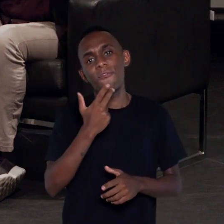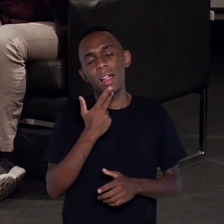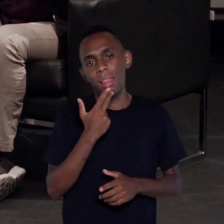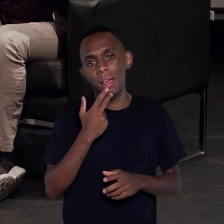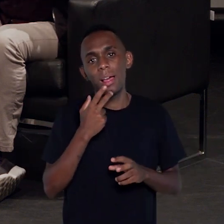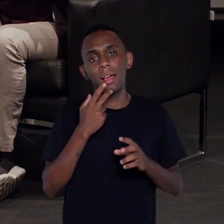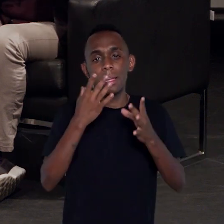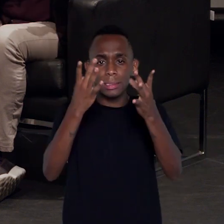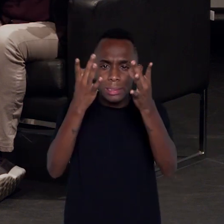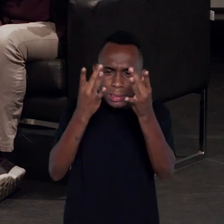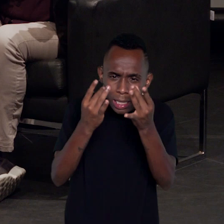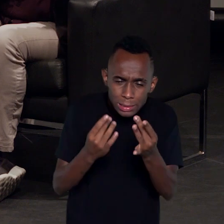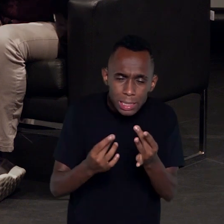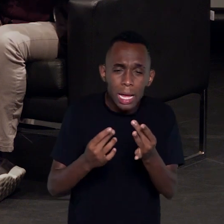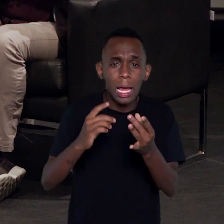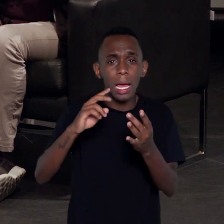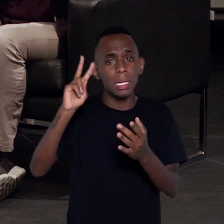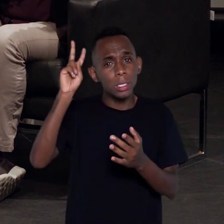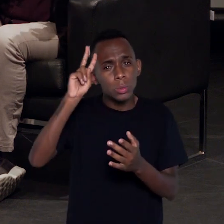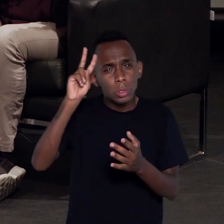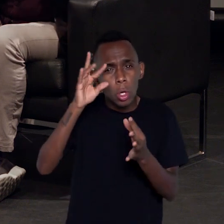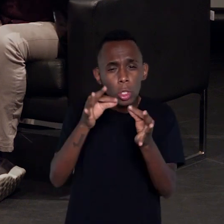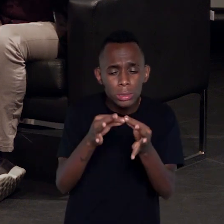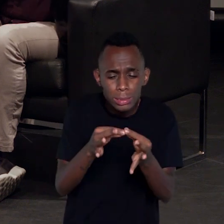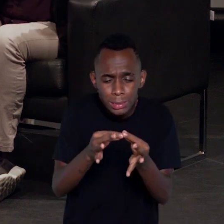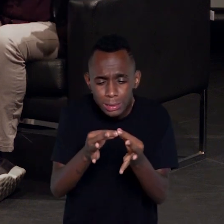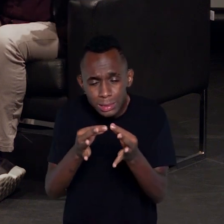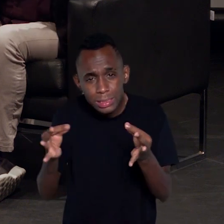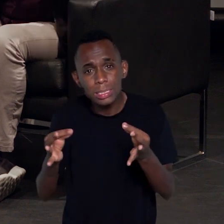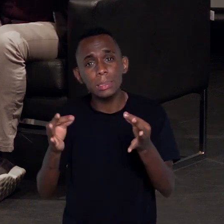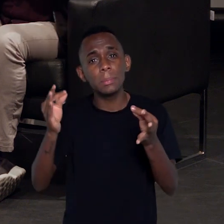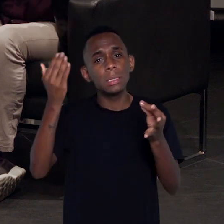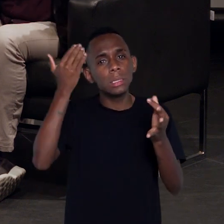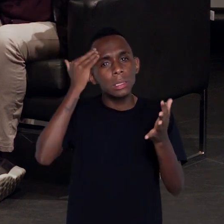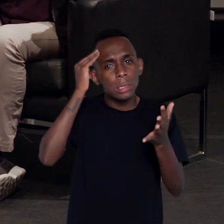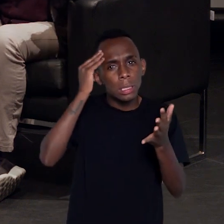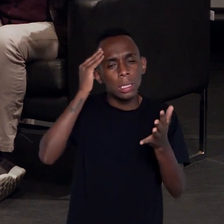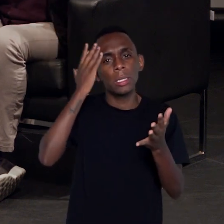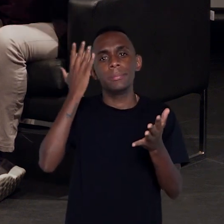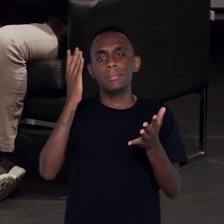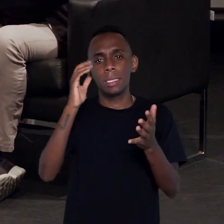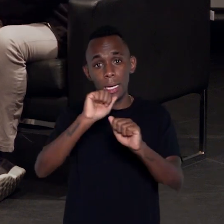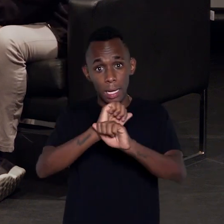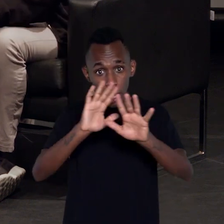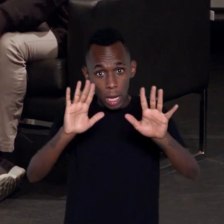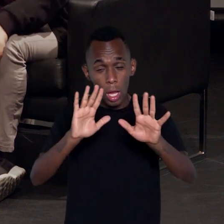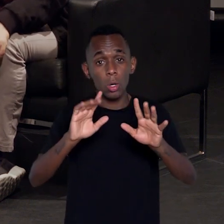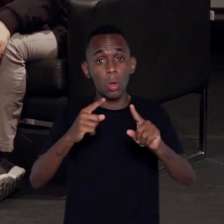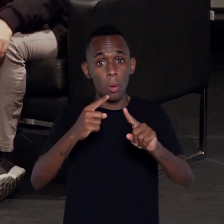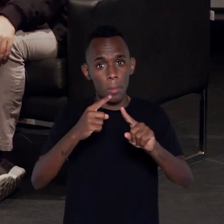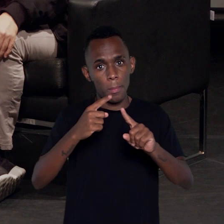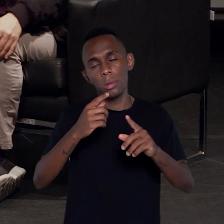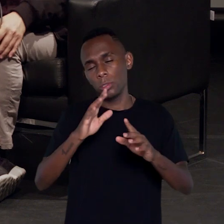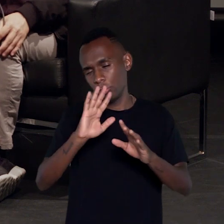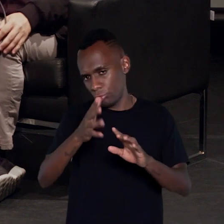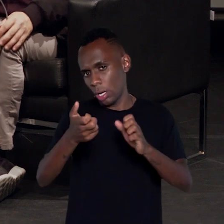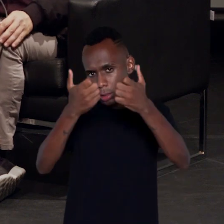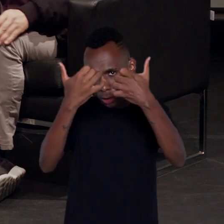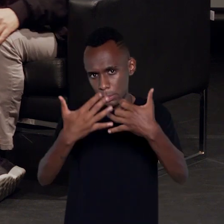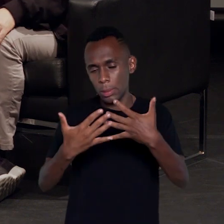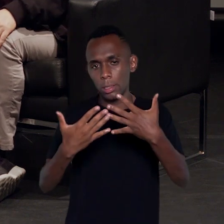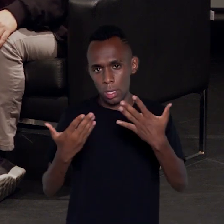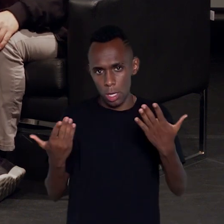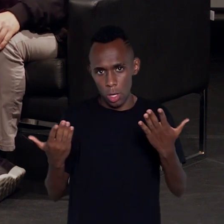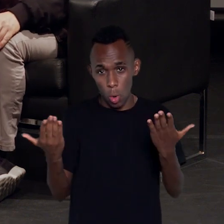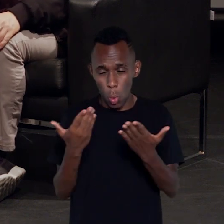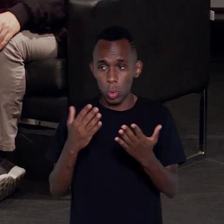sobre, narrar uma história de uma maneira mais simples, mais compreensível possível. E o simples, eu até falei